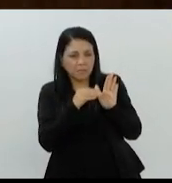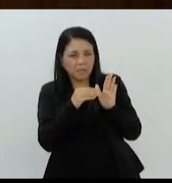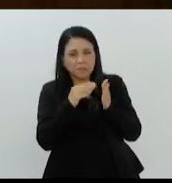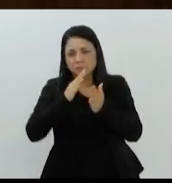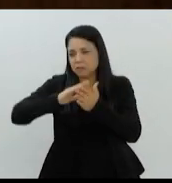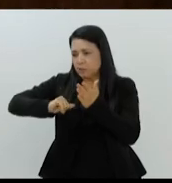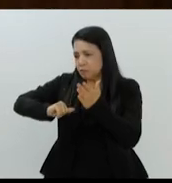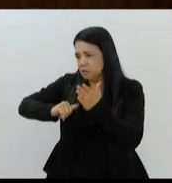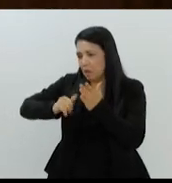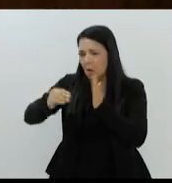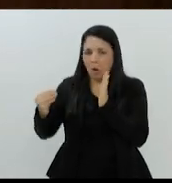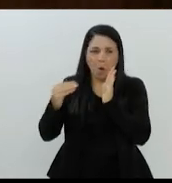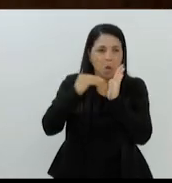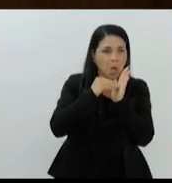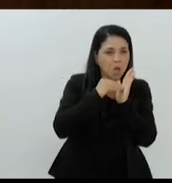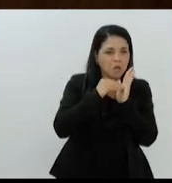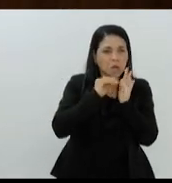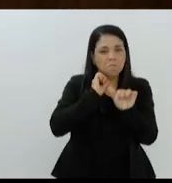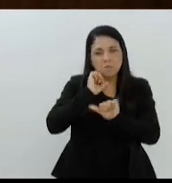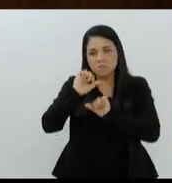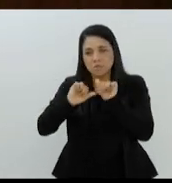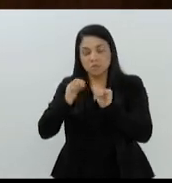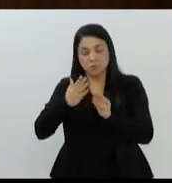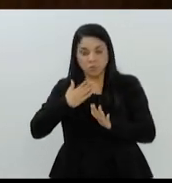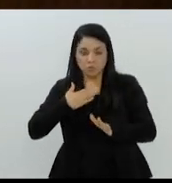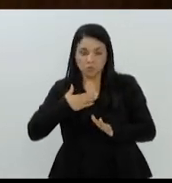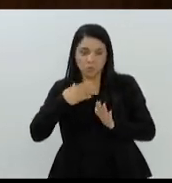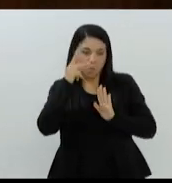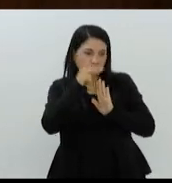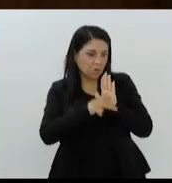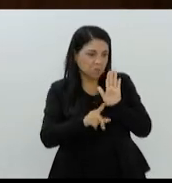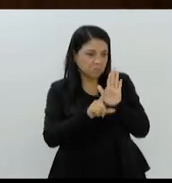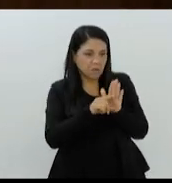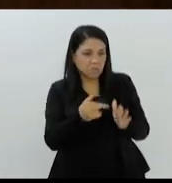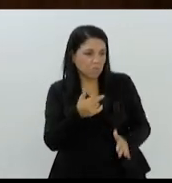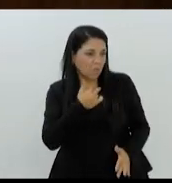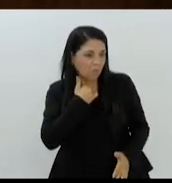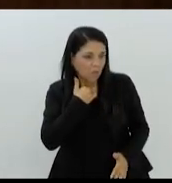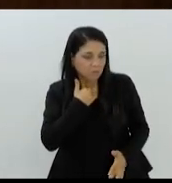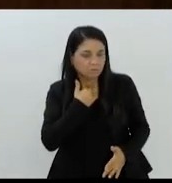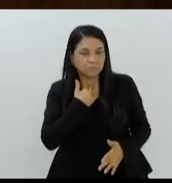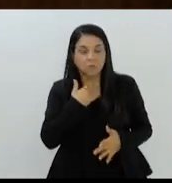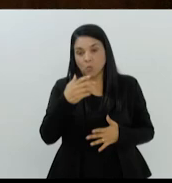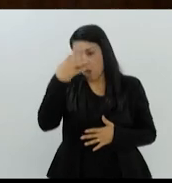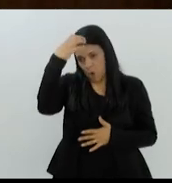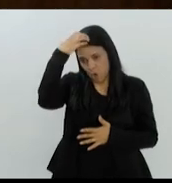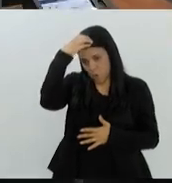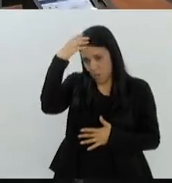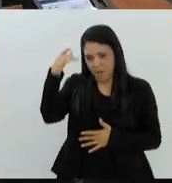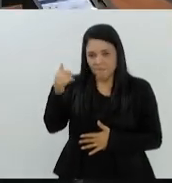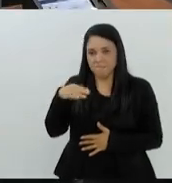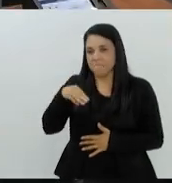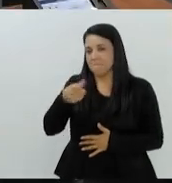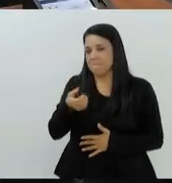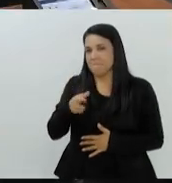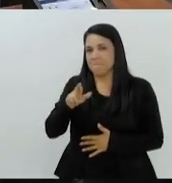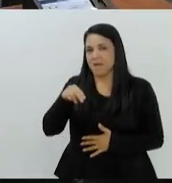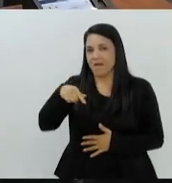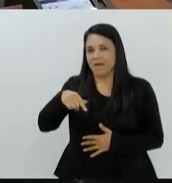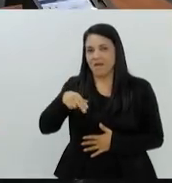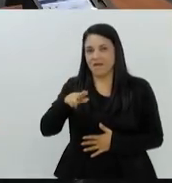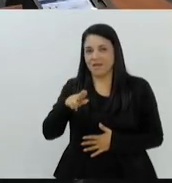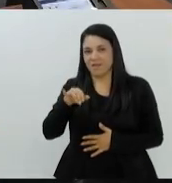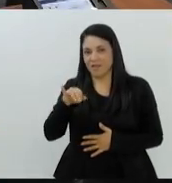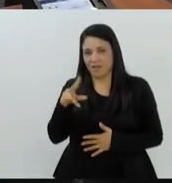para cá, mudança que... Mas no meu não pode, aí não sei o que está havendo. Mas não é culpa do Marquinho, né, da nem da senhora. Nem minha, deputado. Certamente tem